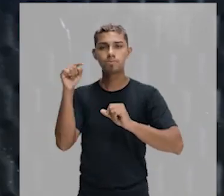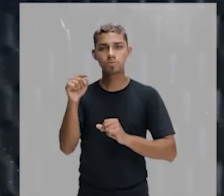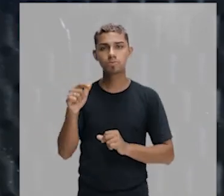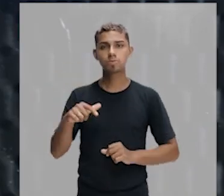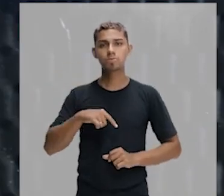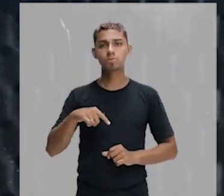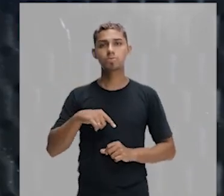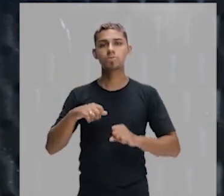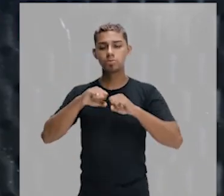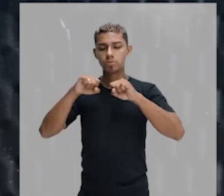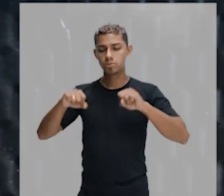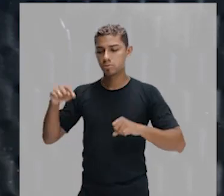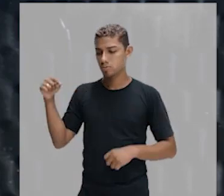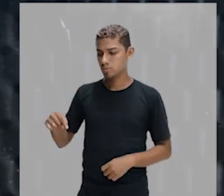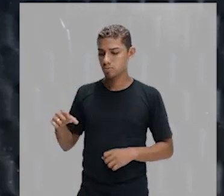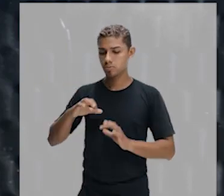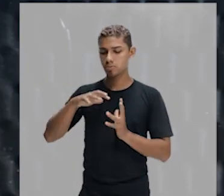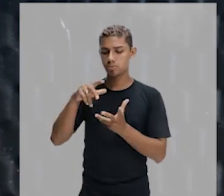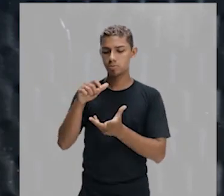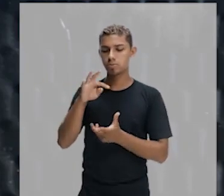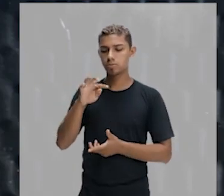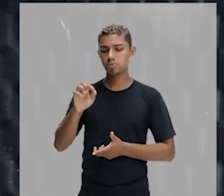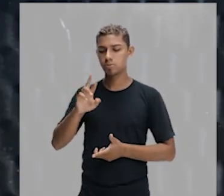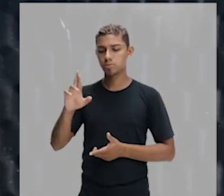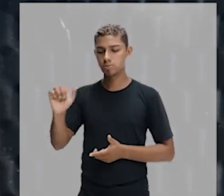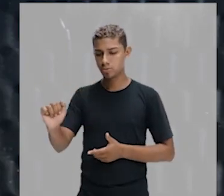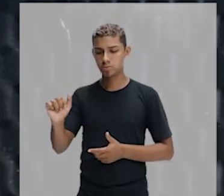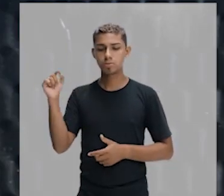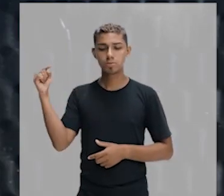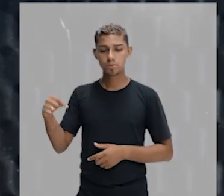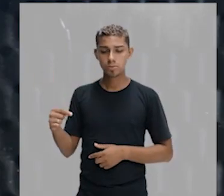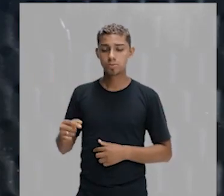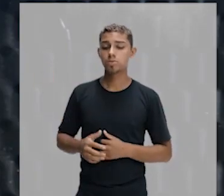de localização aqui na Terra também, certo?